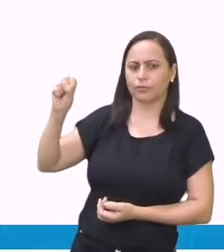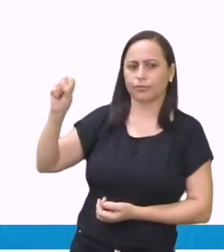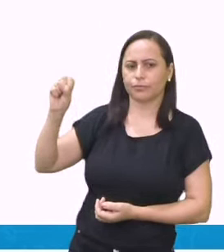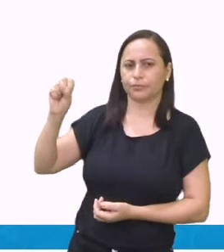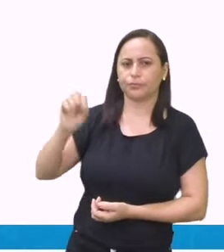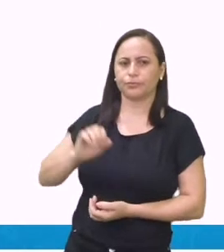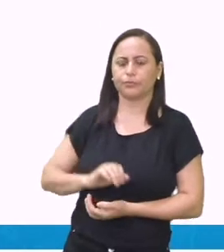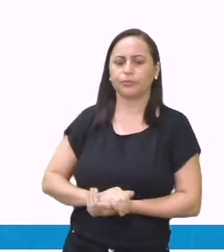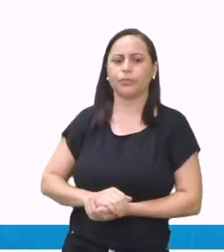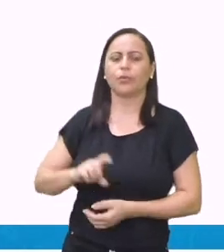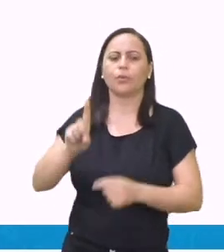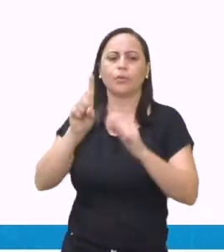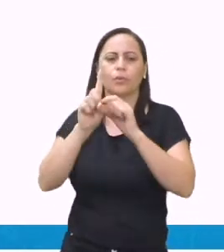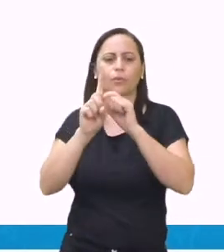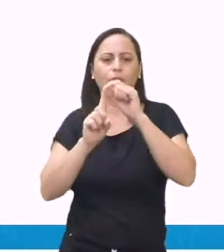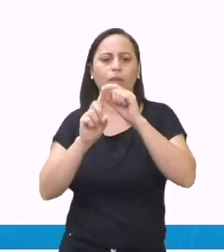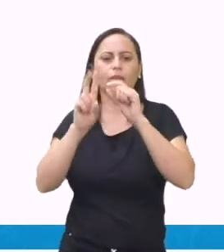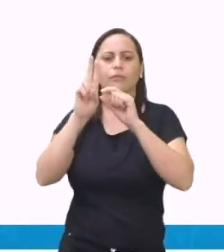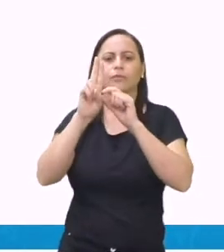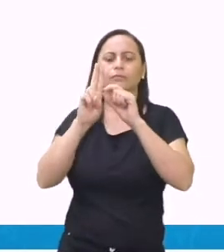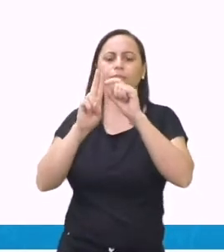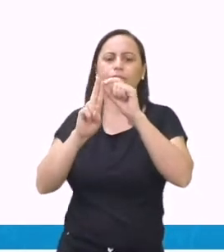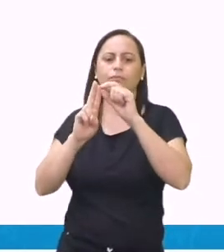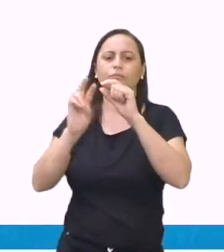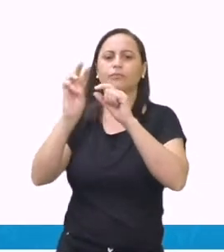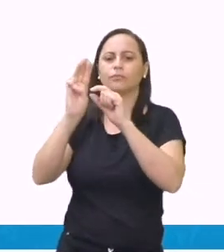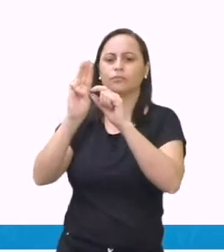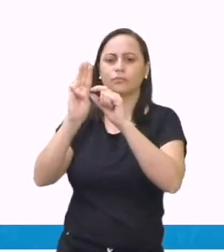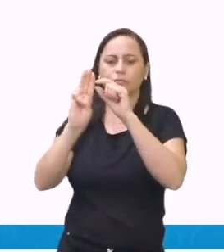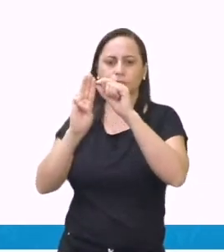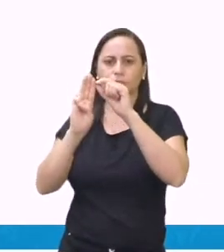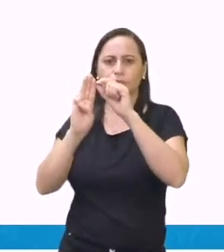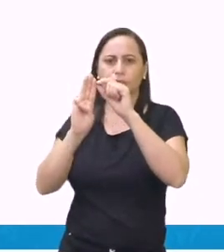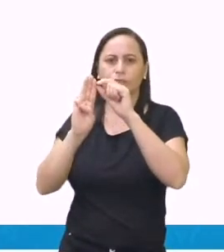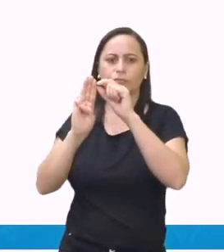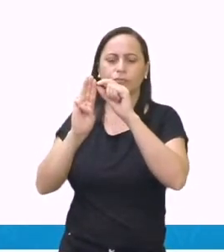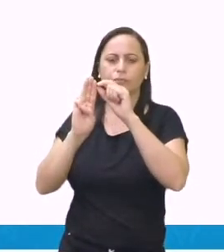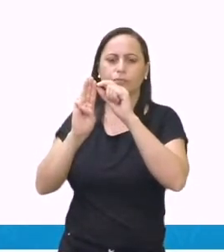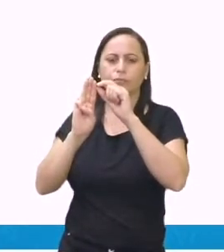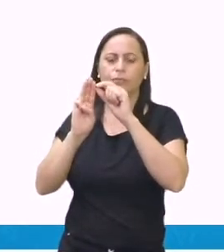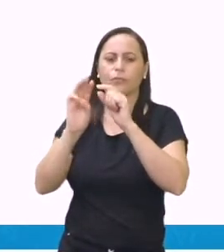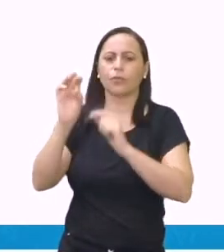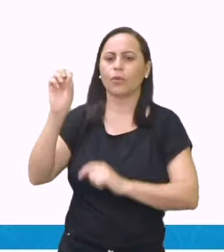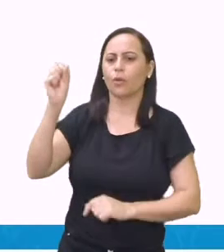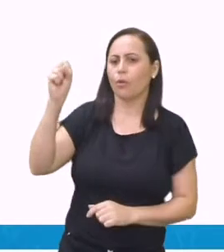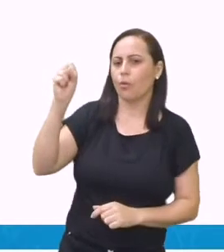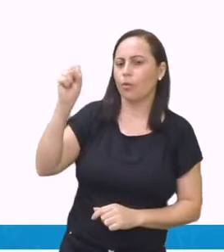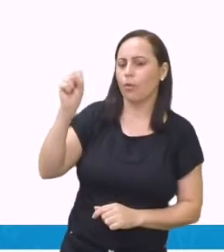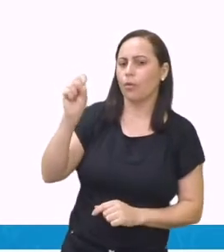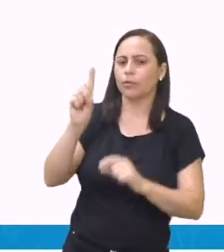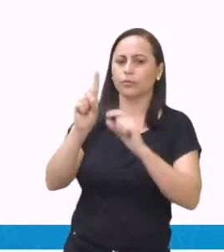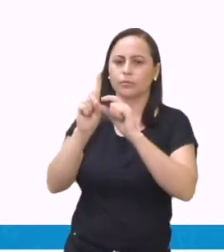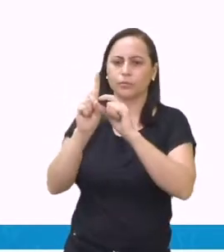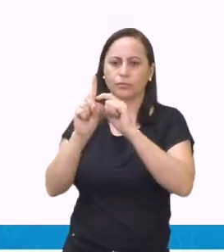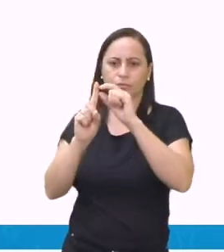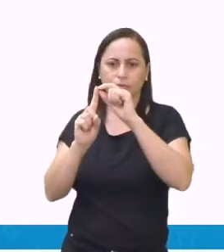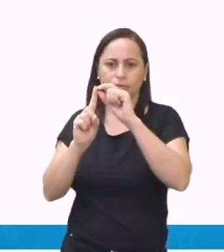928. Ó, unidade, dezena, centena. O 8 na ordem das